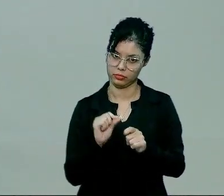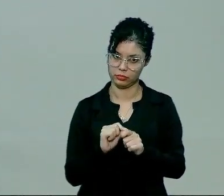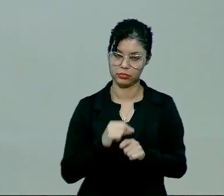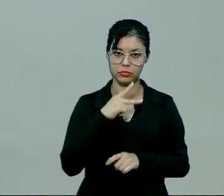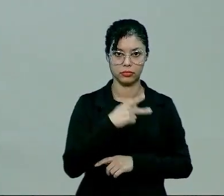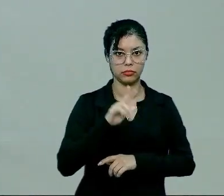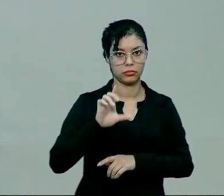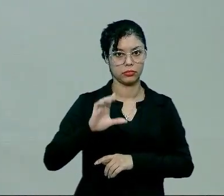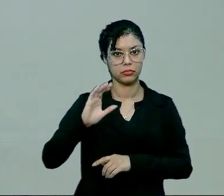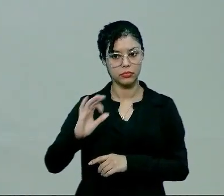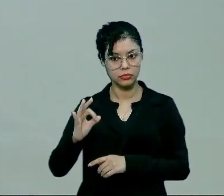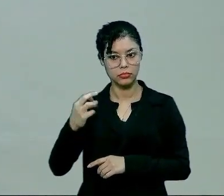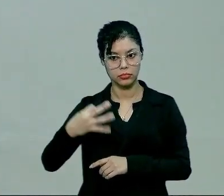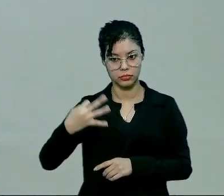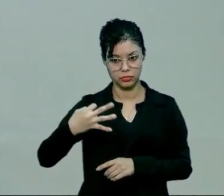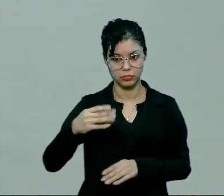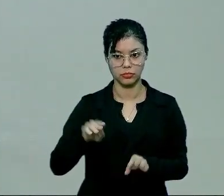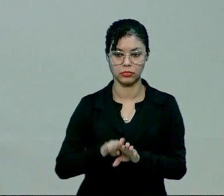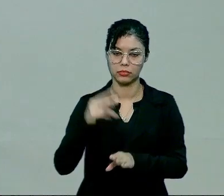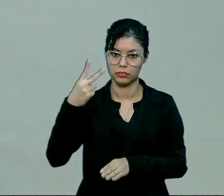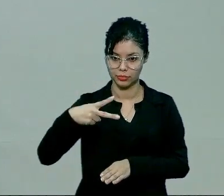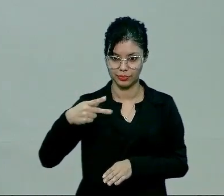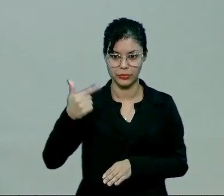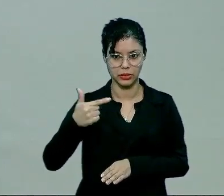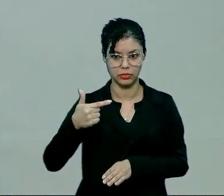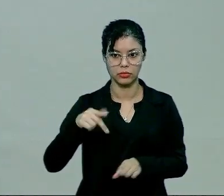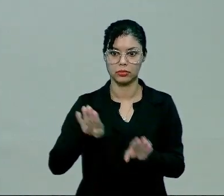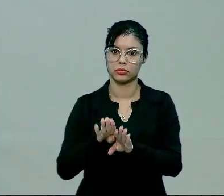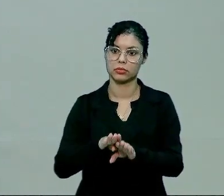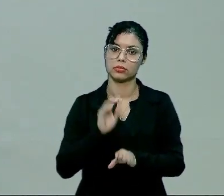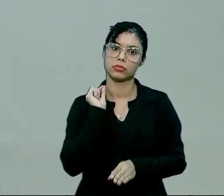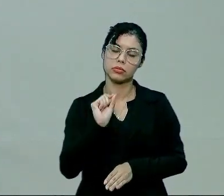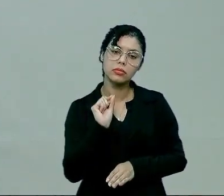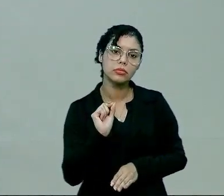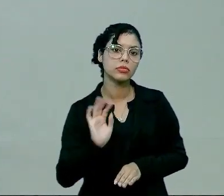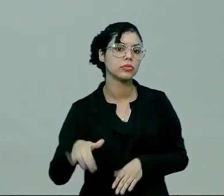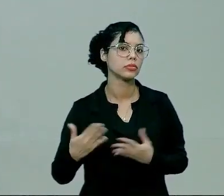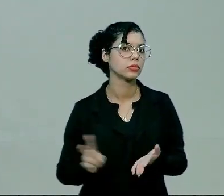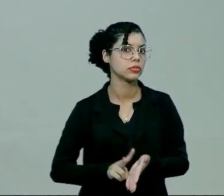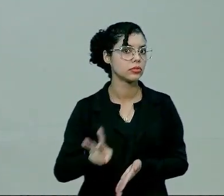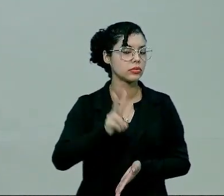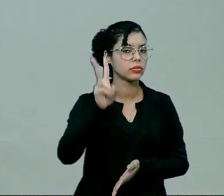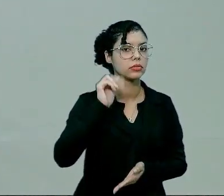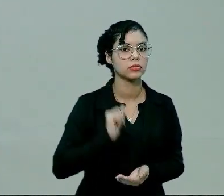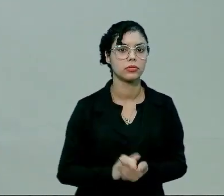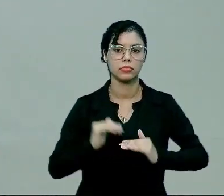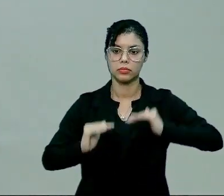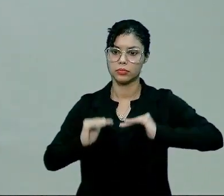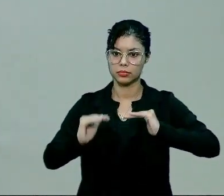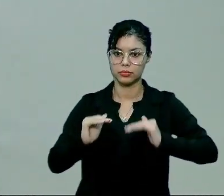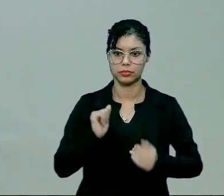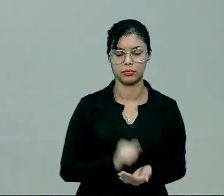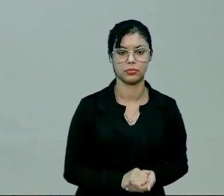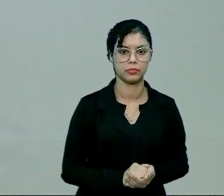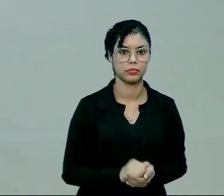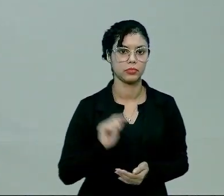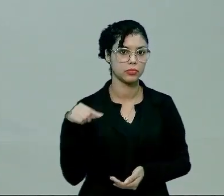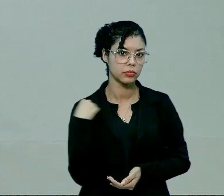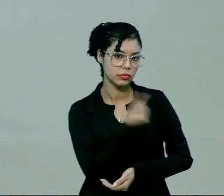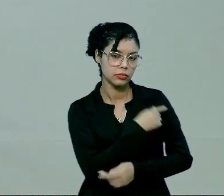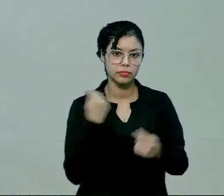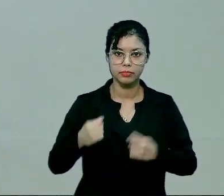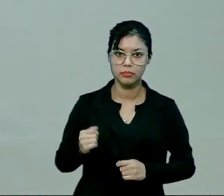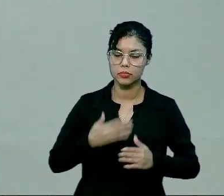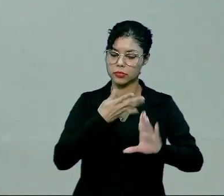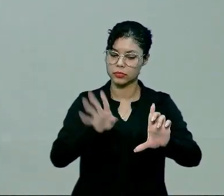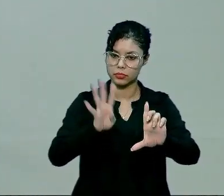formou PCl3 e Cl2. Então eu preciso descobrir qual é o valor que eu tenho no equilíbrio. Para isso nós vamos montar uma